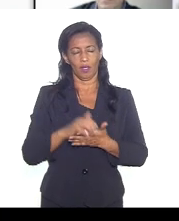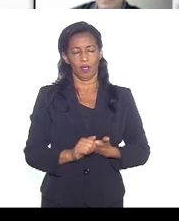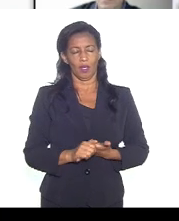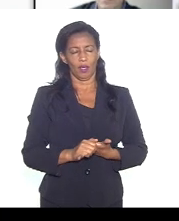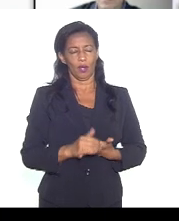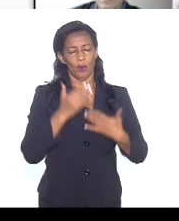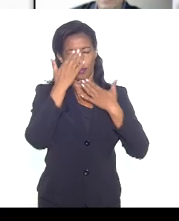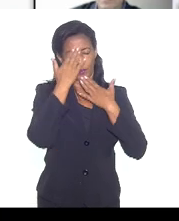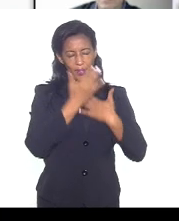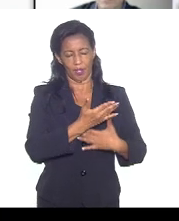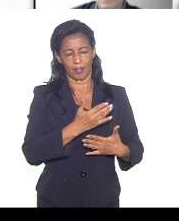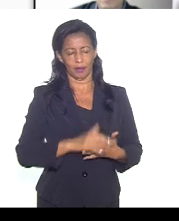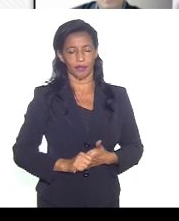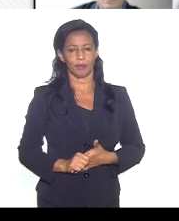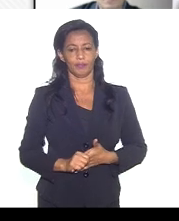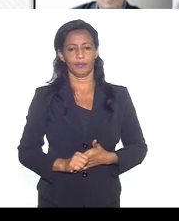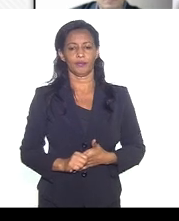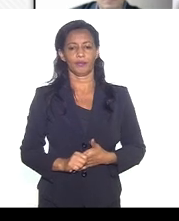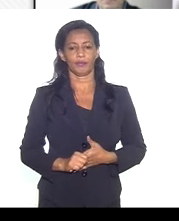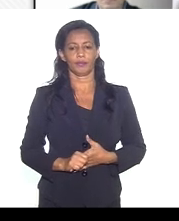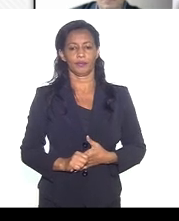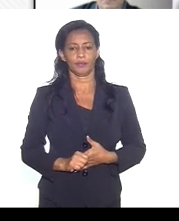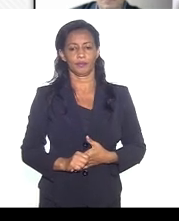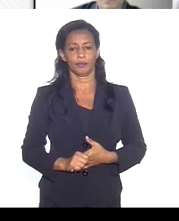pelo nosso relator.